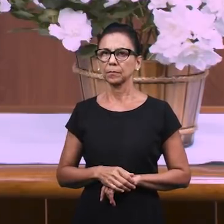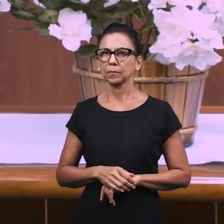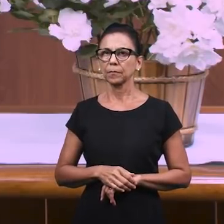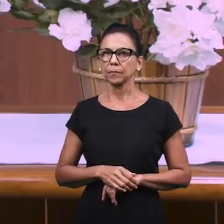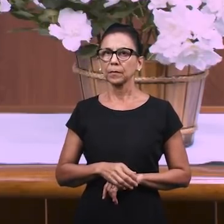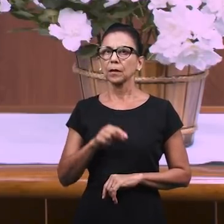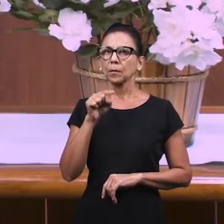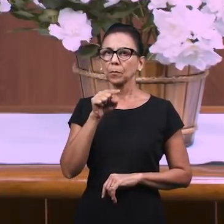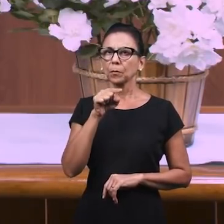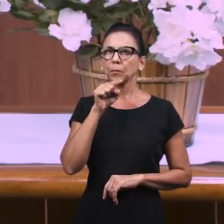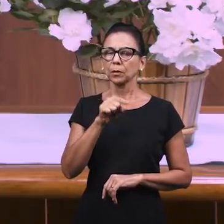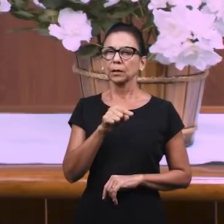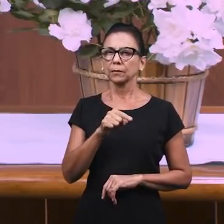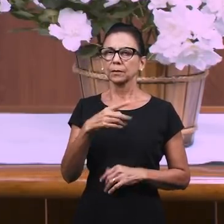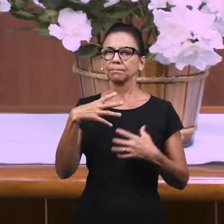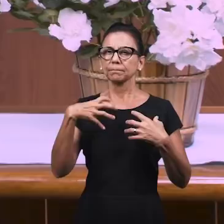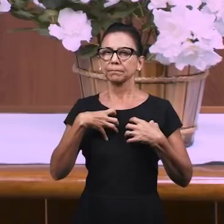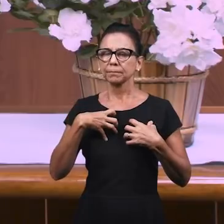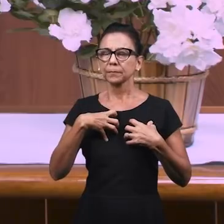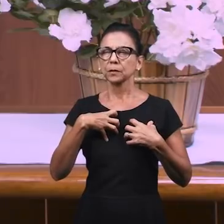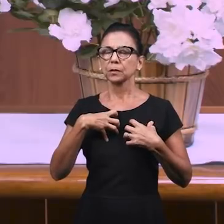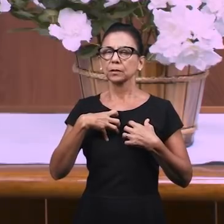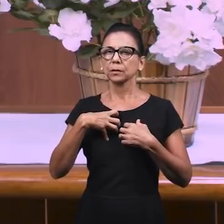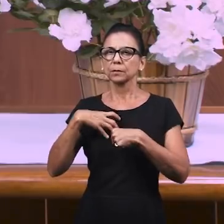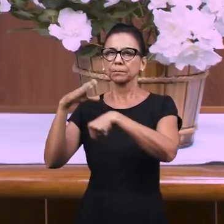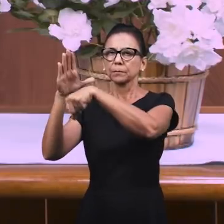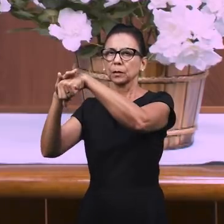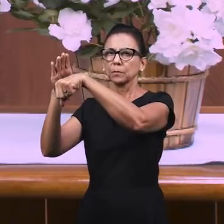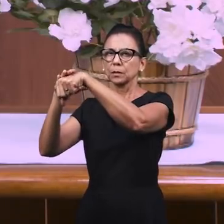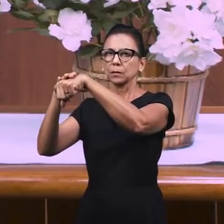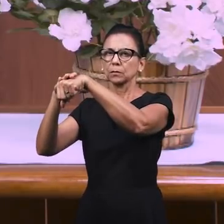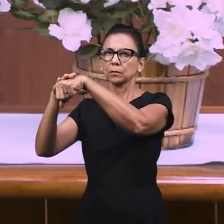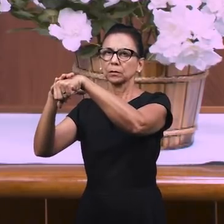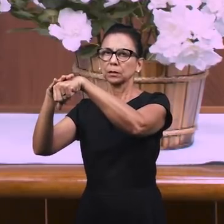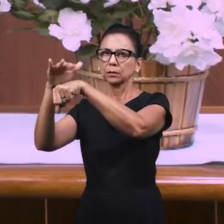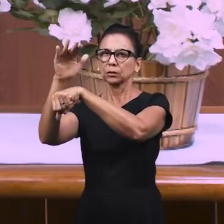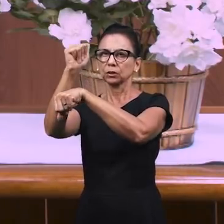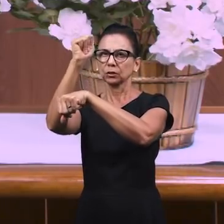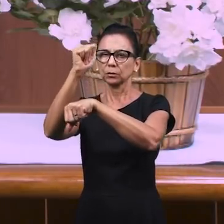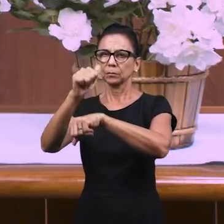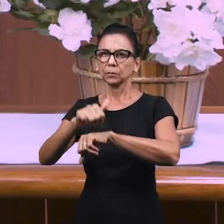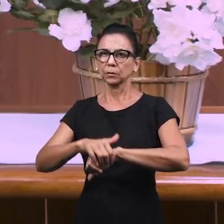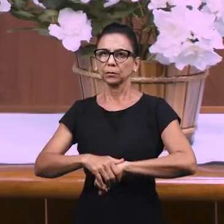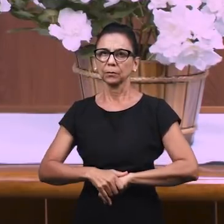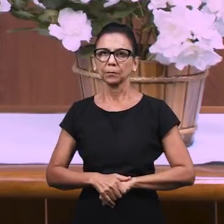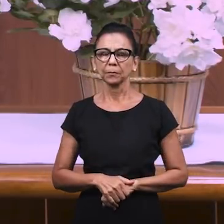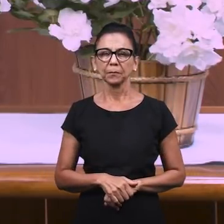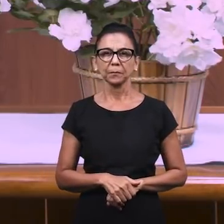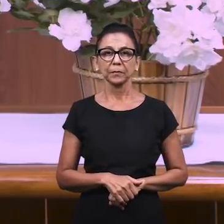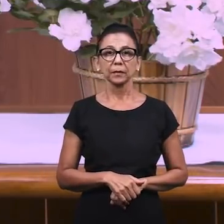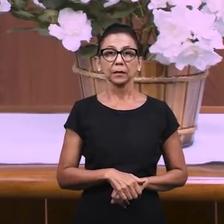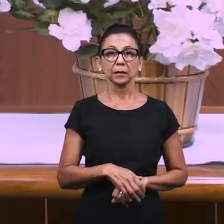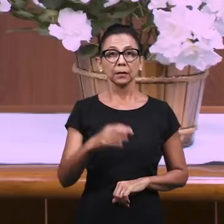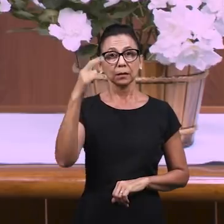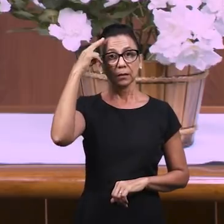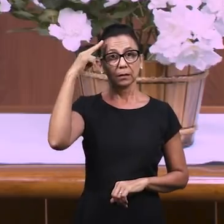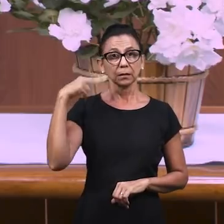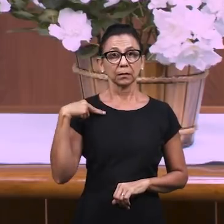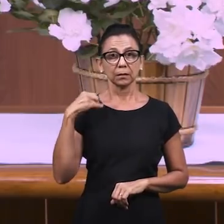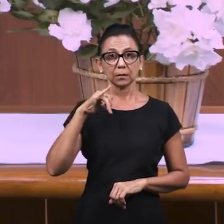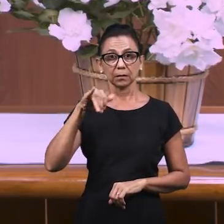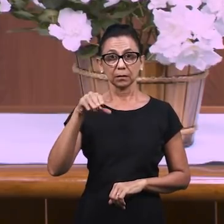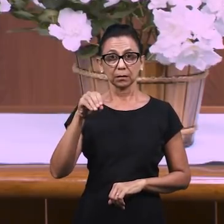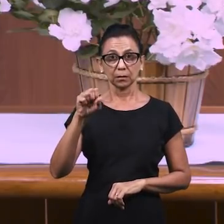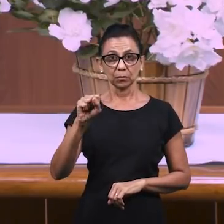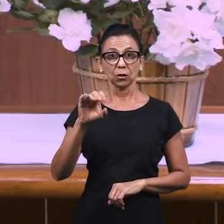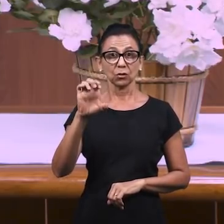consciência que você recebeu um chamado, uma notificação do céu. E é interessante que José ainda é novo, né?